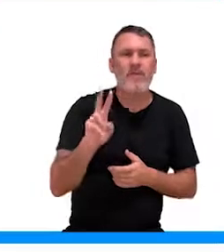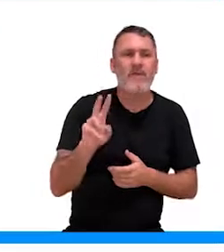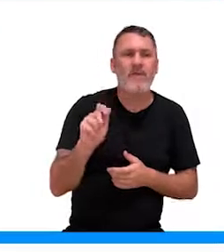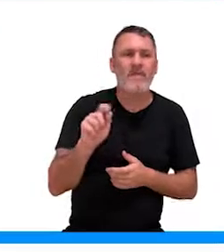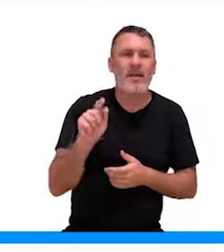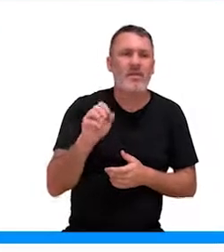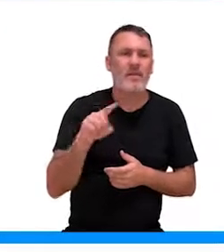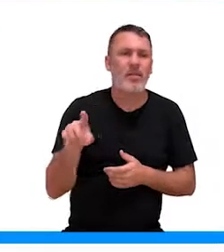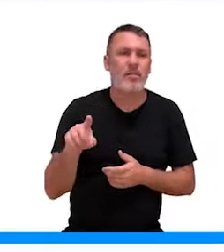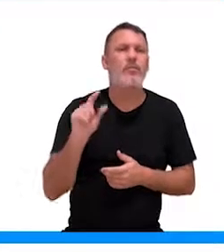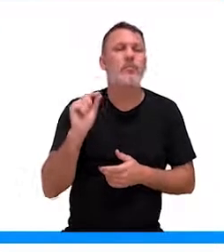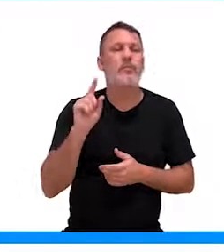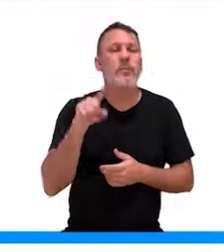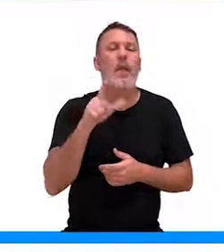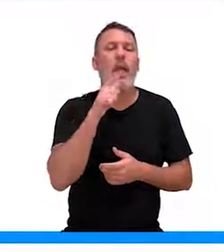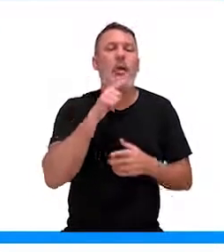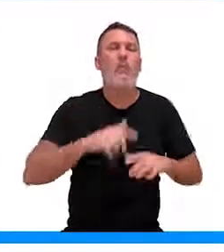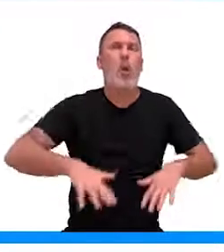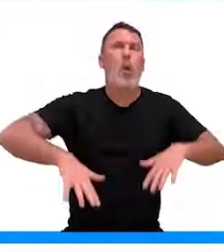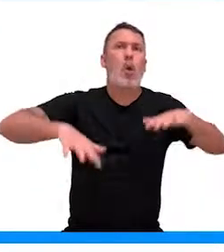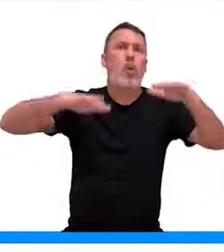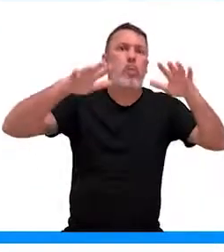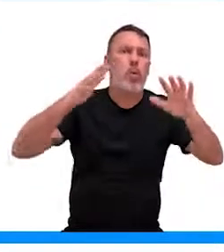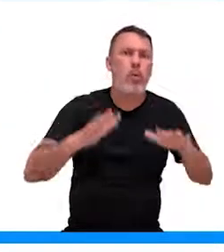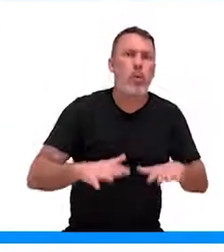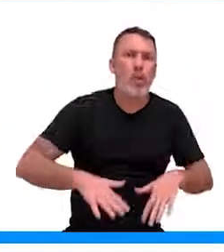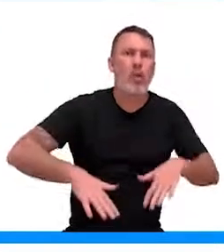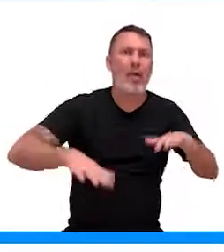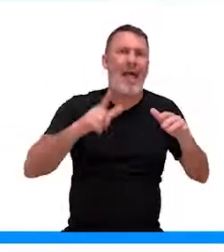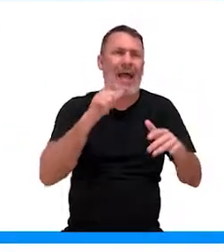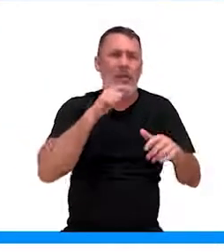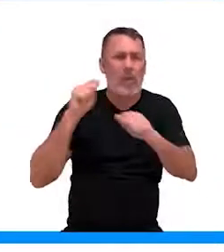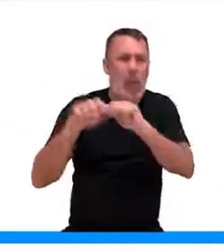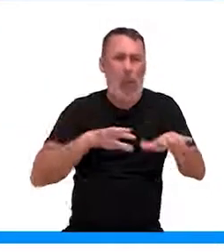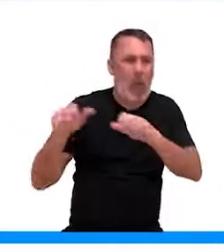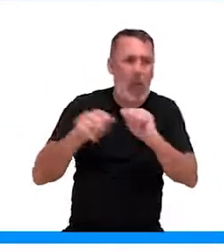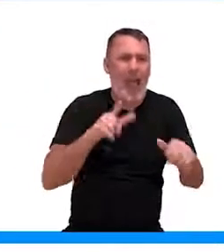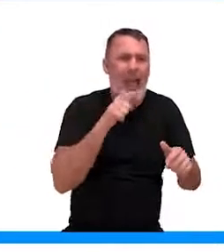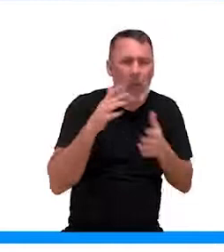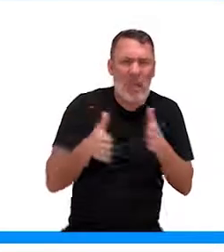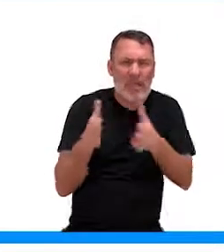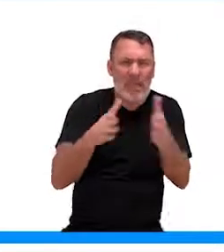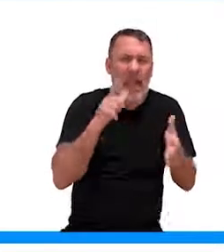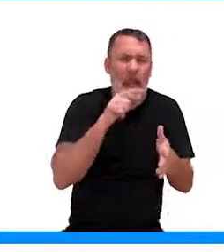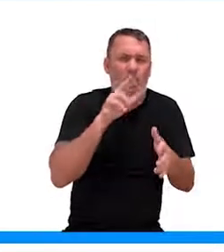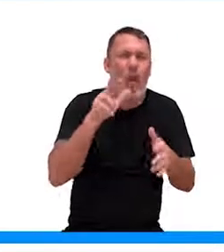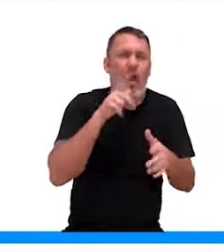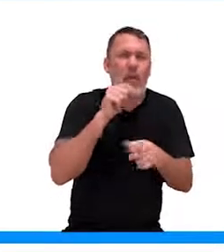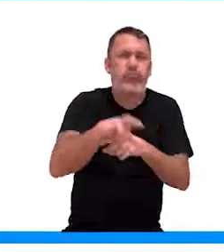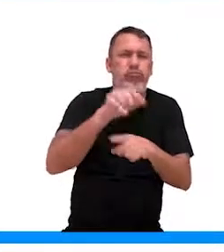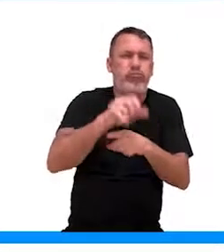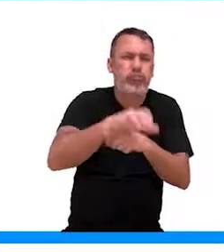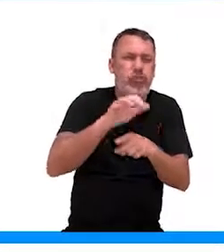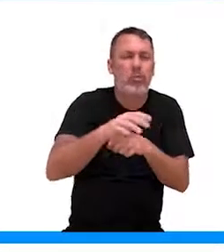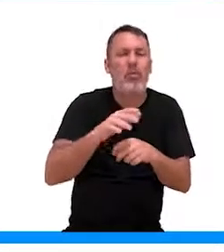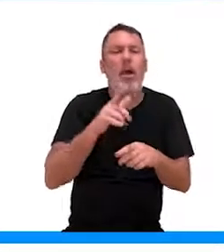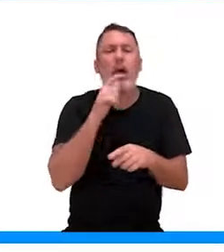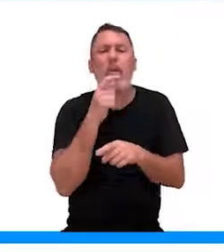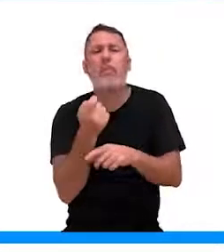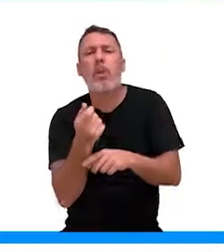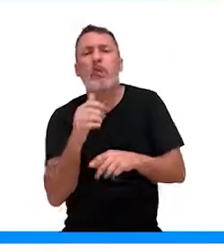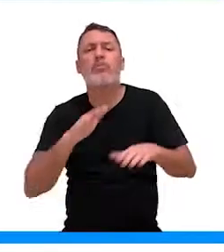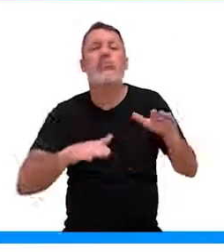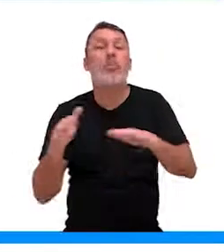o volume, tá? Geralmente é considerado em metros cúbicos por segundo, tá, meus amores, tá? O volume de água aqui vai ser observado em